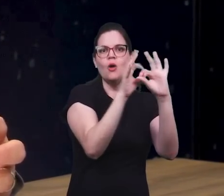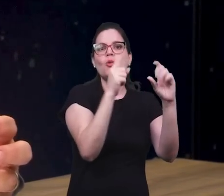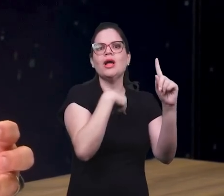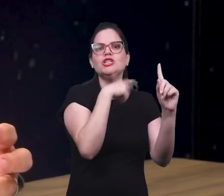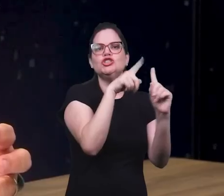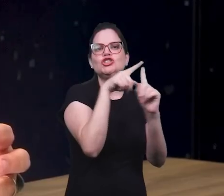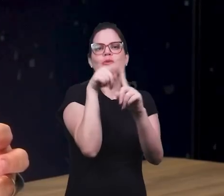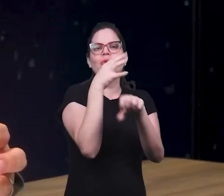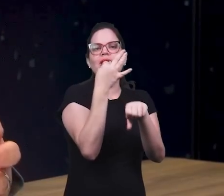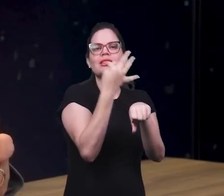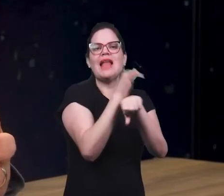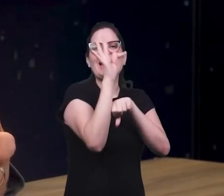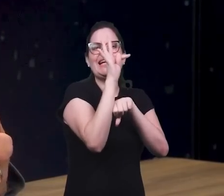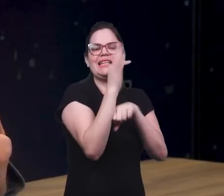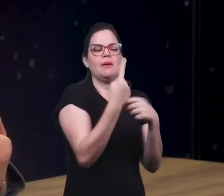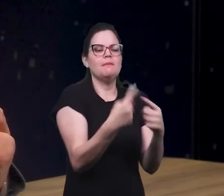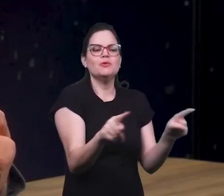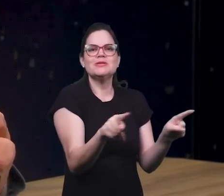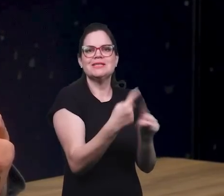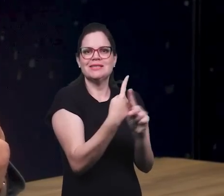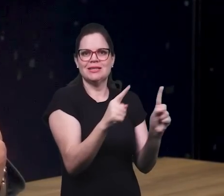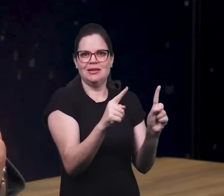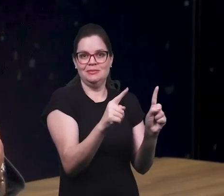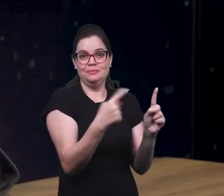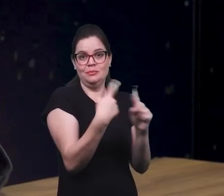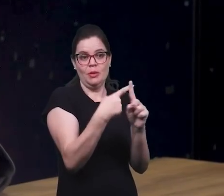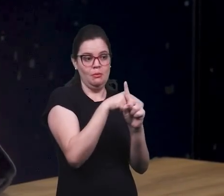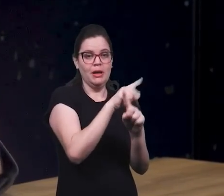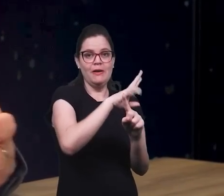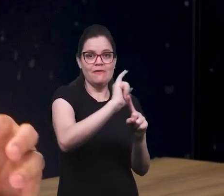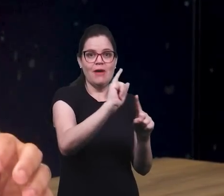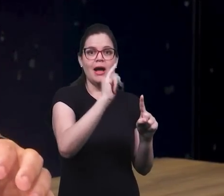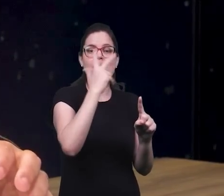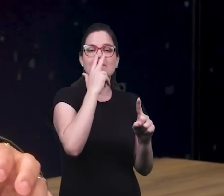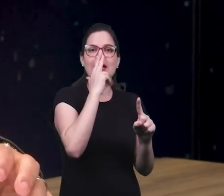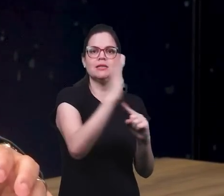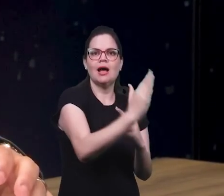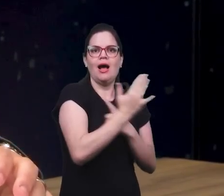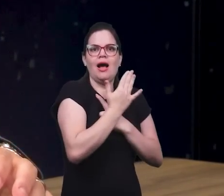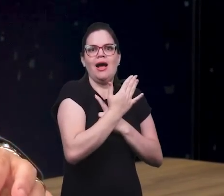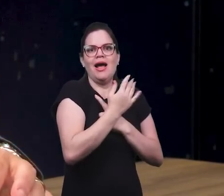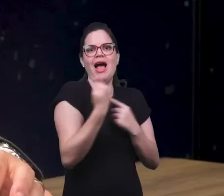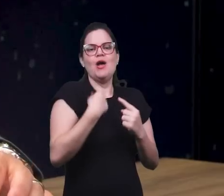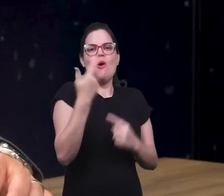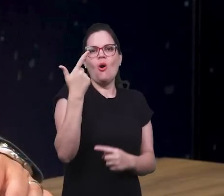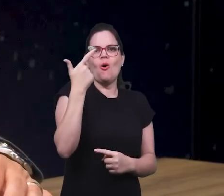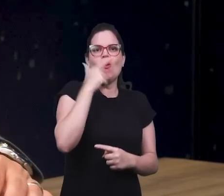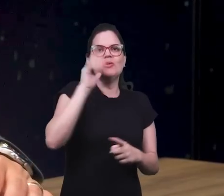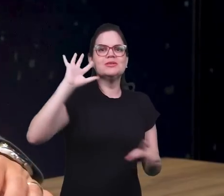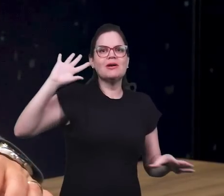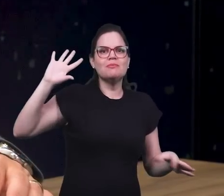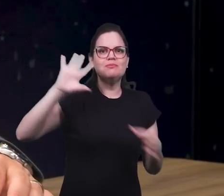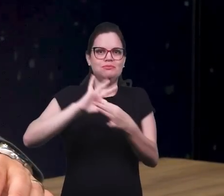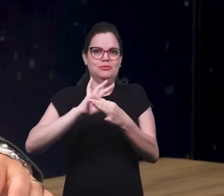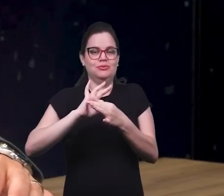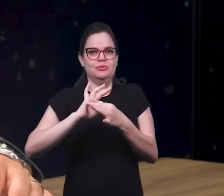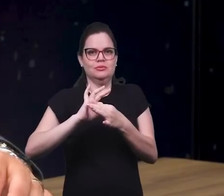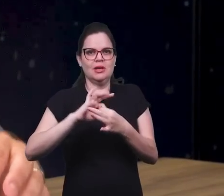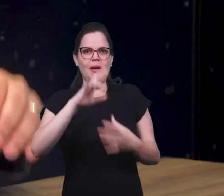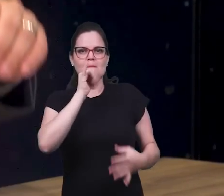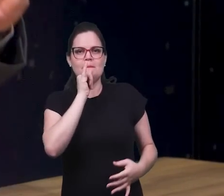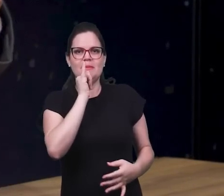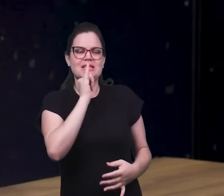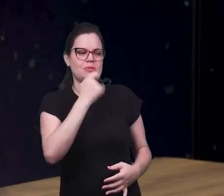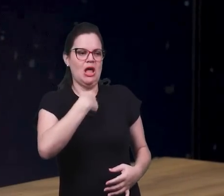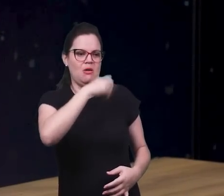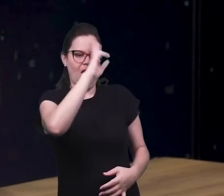ser anulada. Pelo contrário, a razão ela vai ser potencializada pela revelação. Então, você recebeu a revelação de um louvor, às